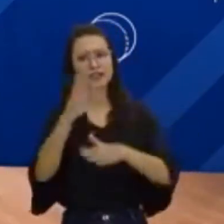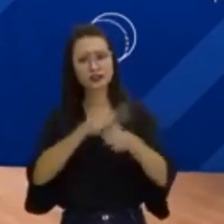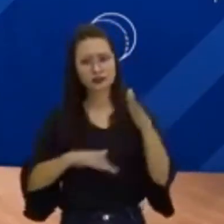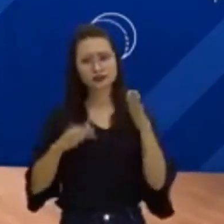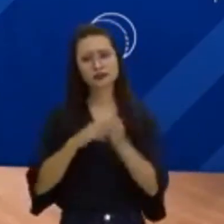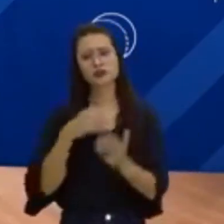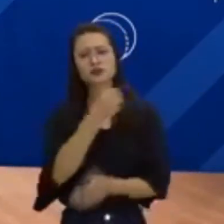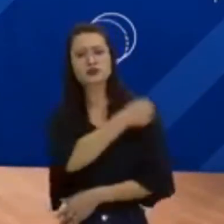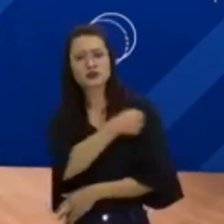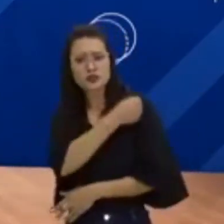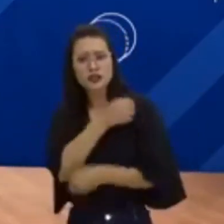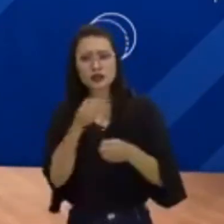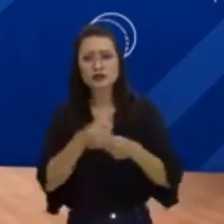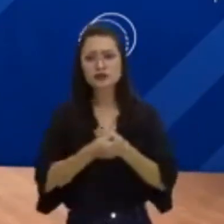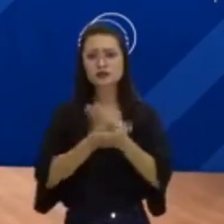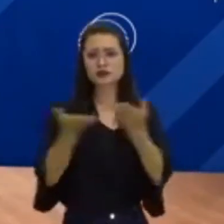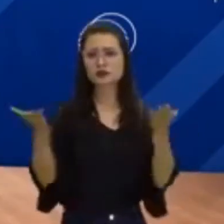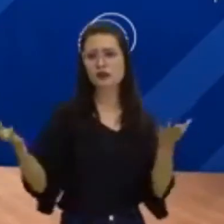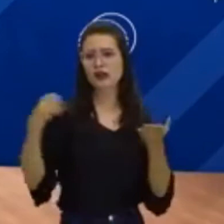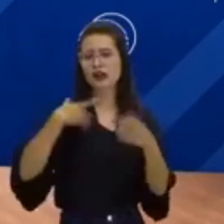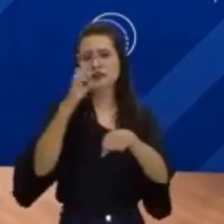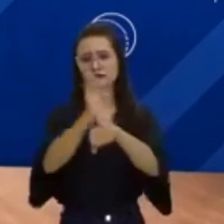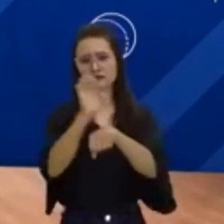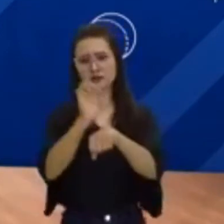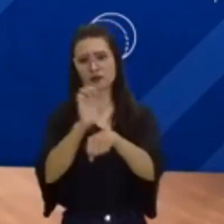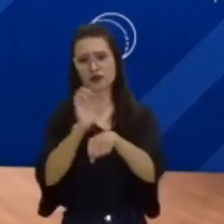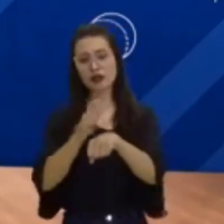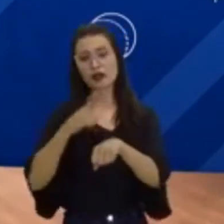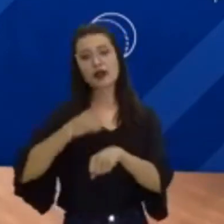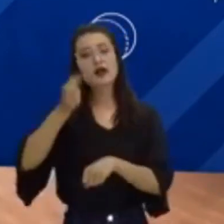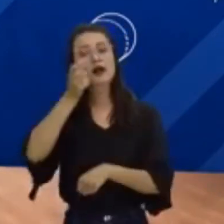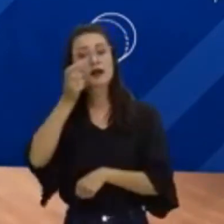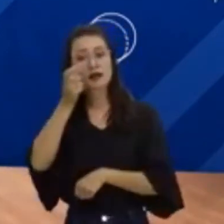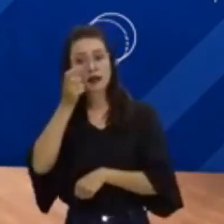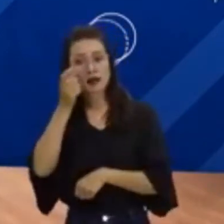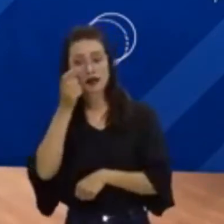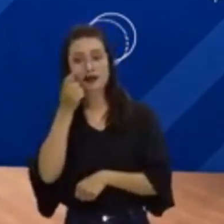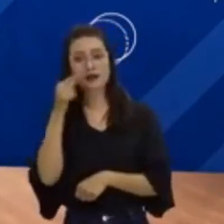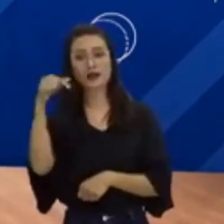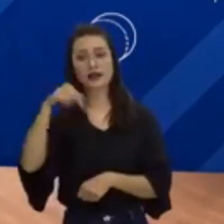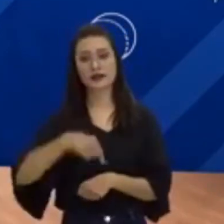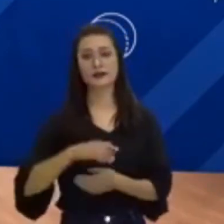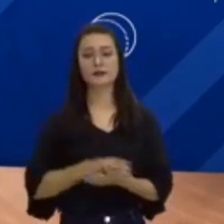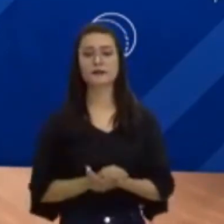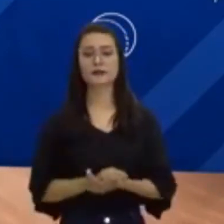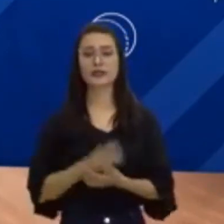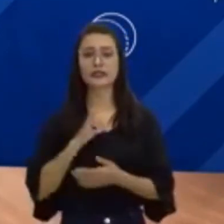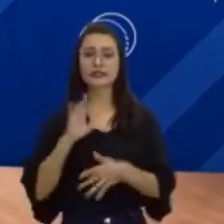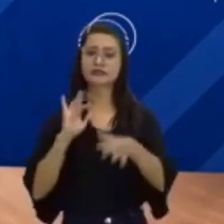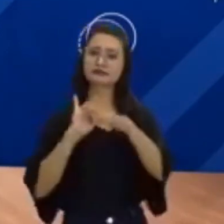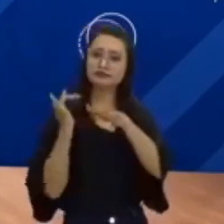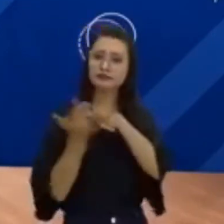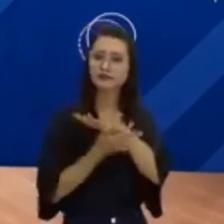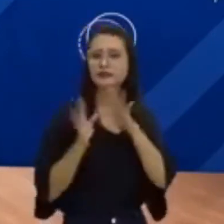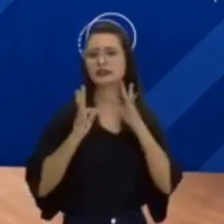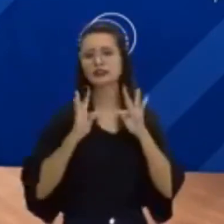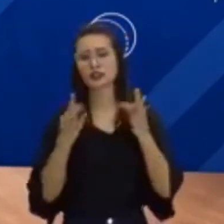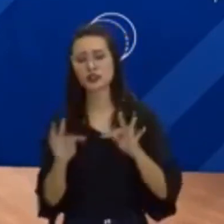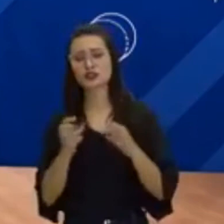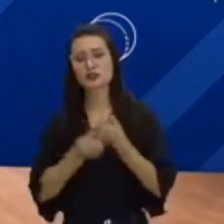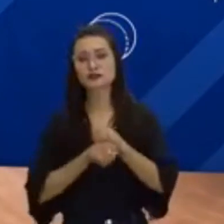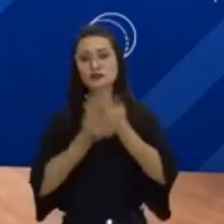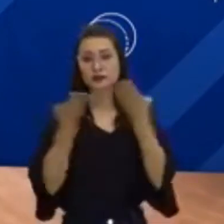Estado do Pará. É educação ao vivo, mediada por tecnologia. Este programa está sendo transmitido para